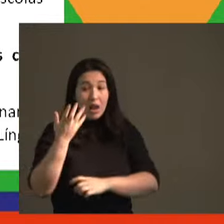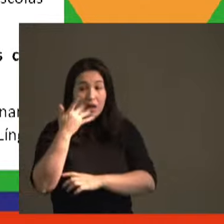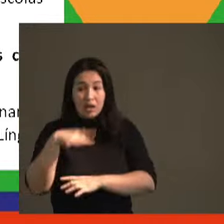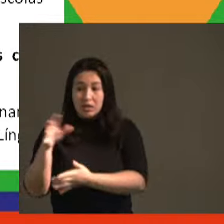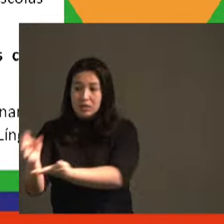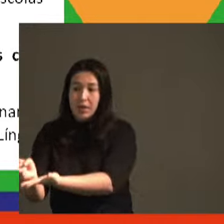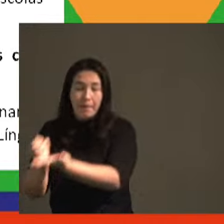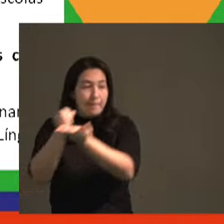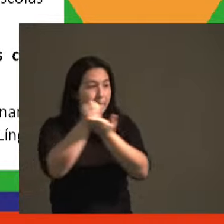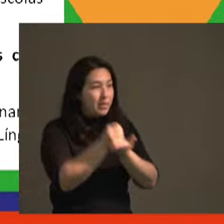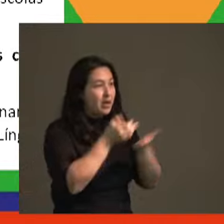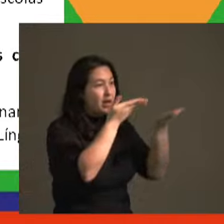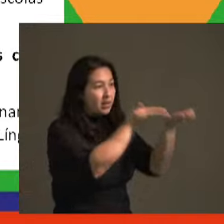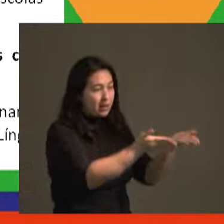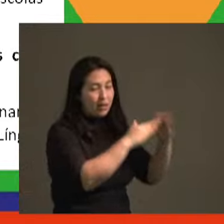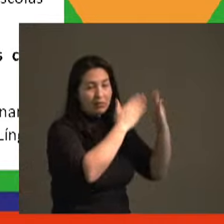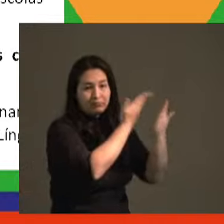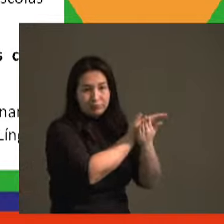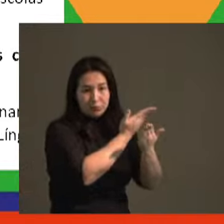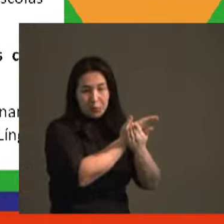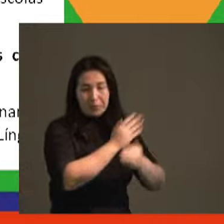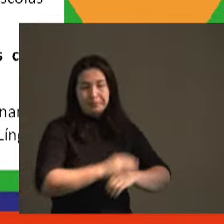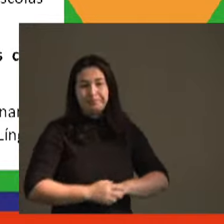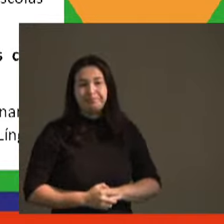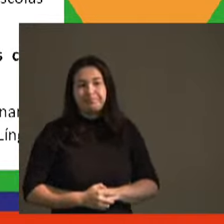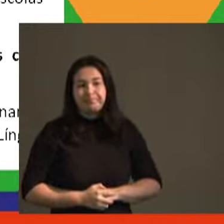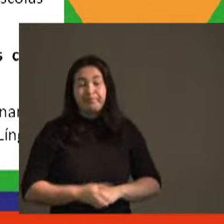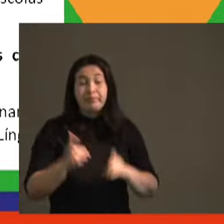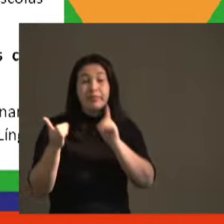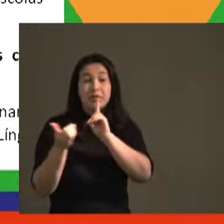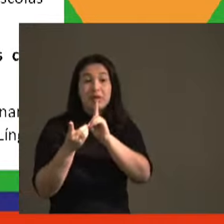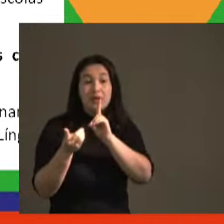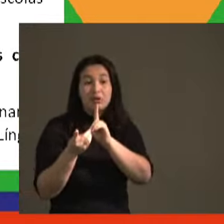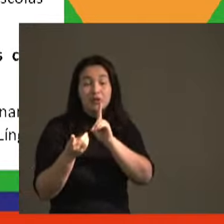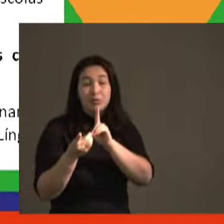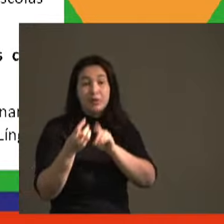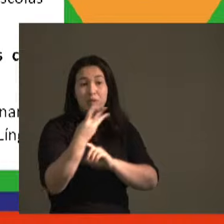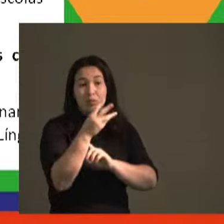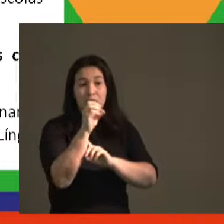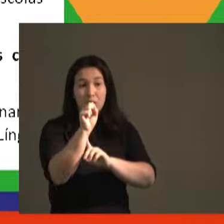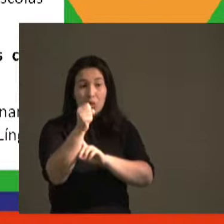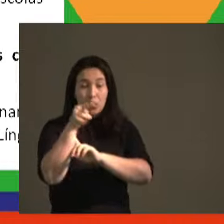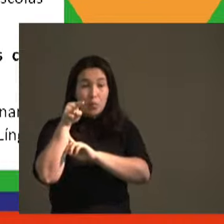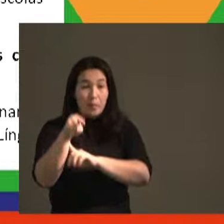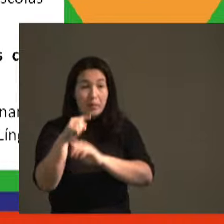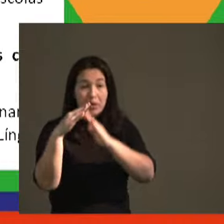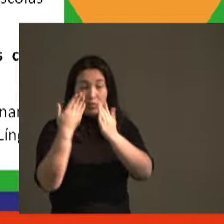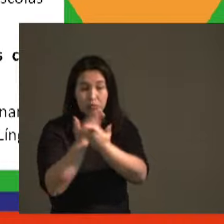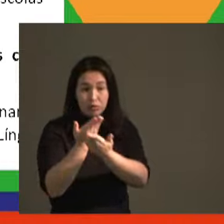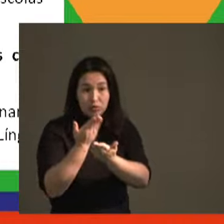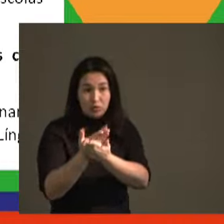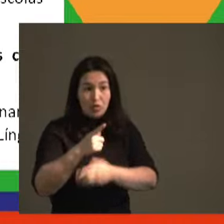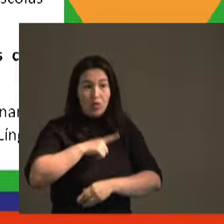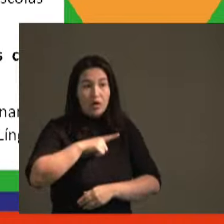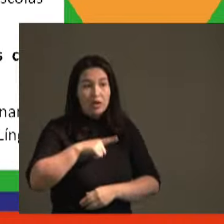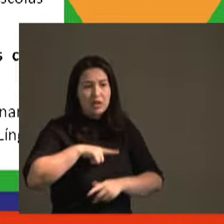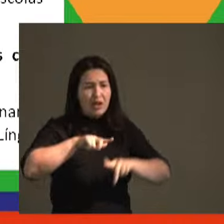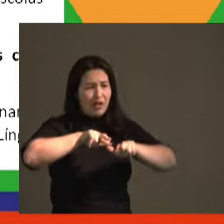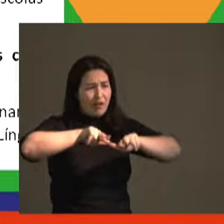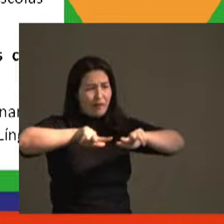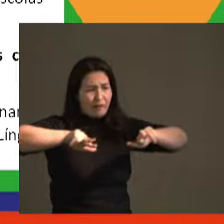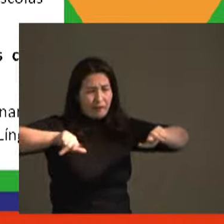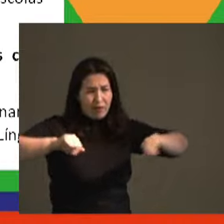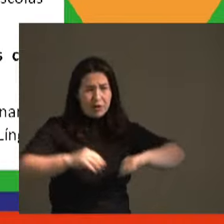para a escola. Tá? Atendimento de 38 mil escolas com salas de recursos multifuncionais adquiridas